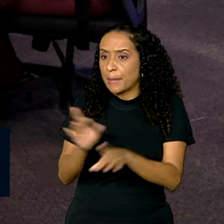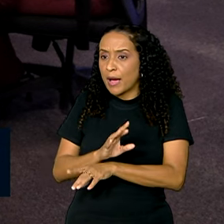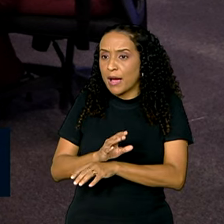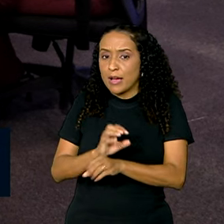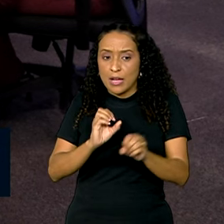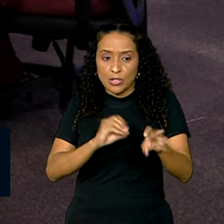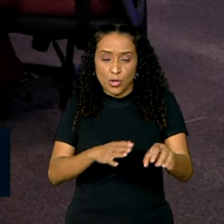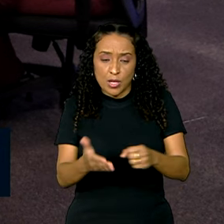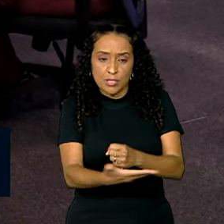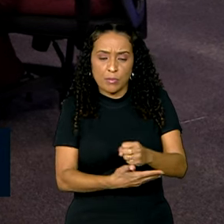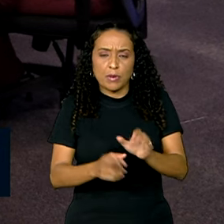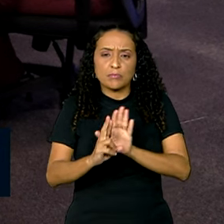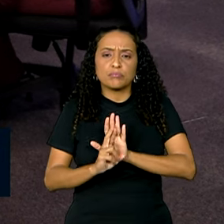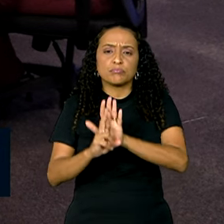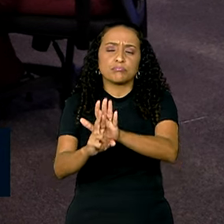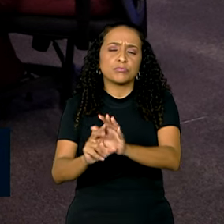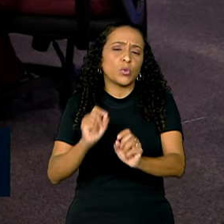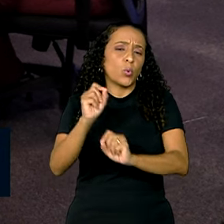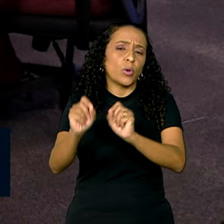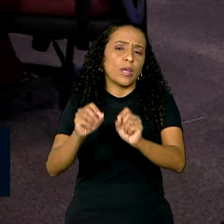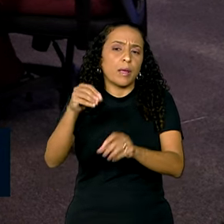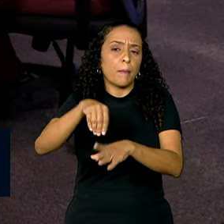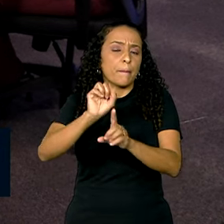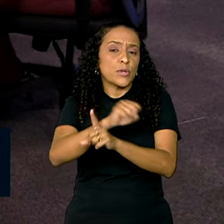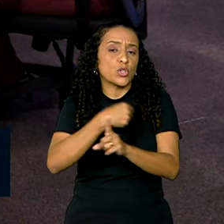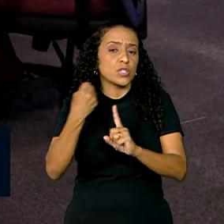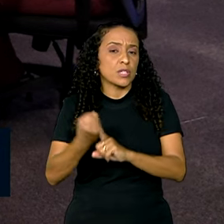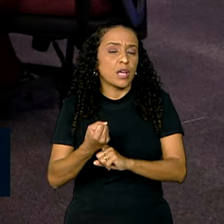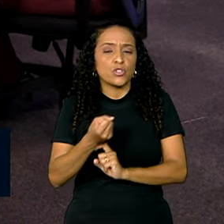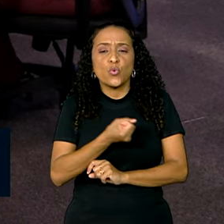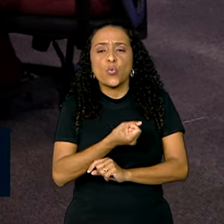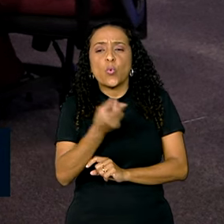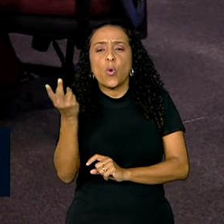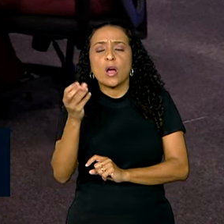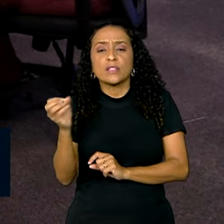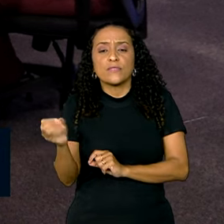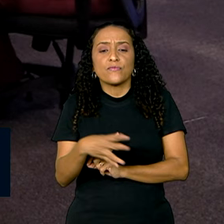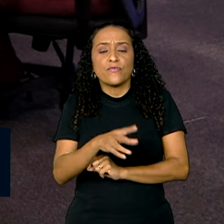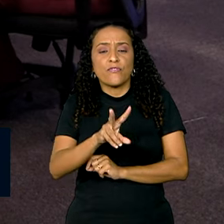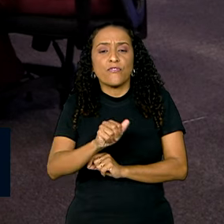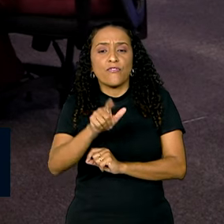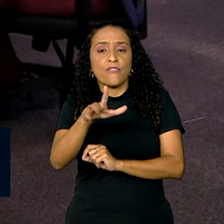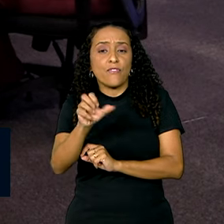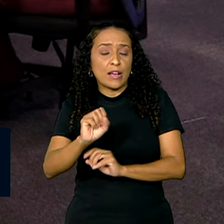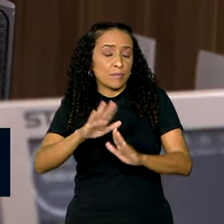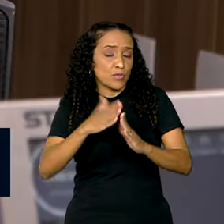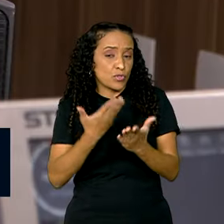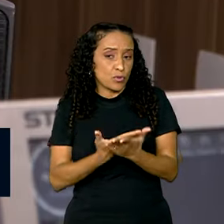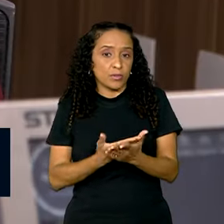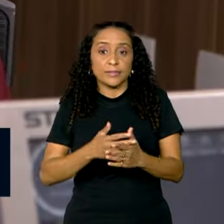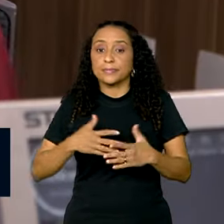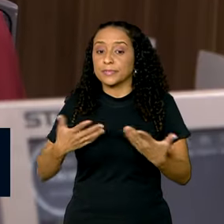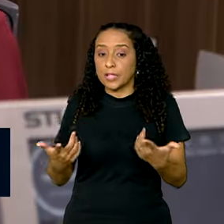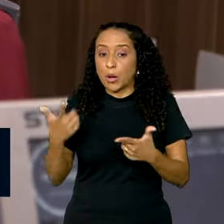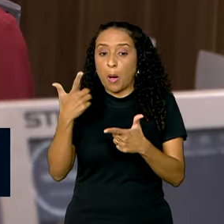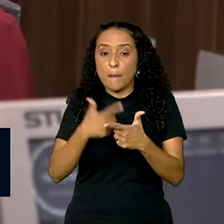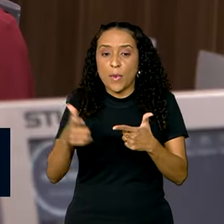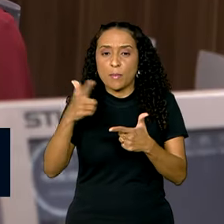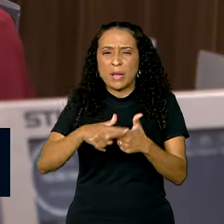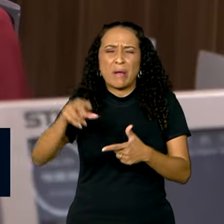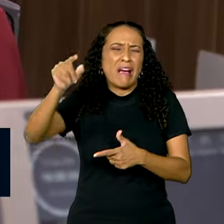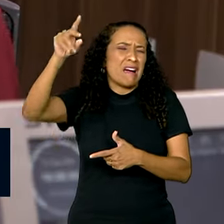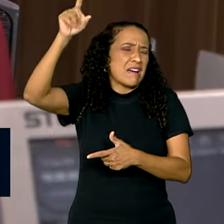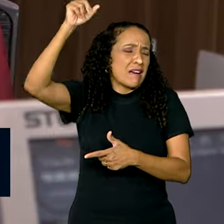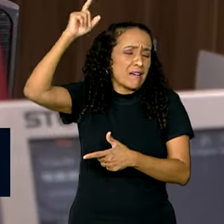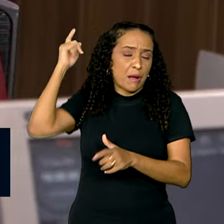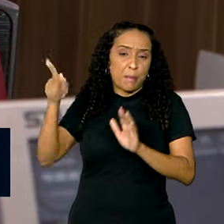Básica representa o que pra sociedade são quantas novas vagas pras escolas Pois é é um problema histórico